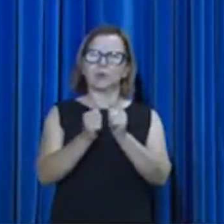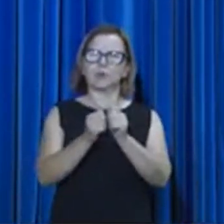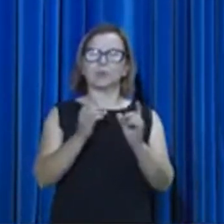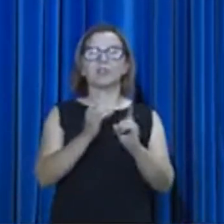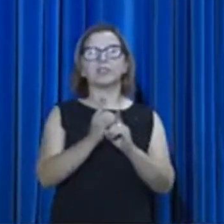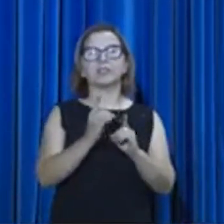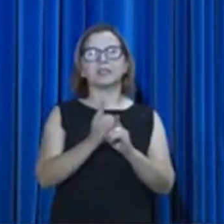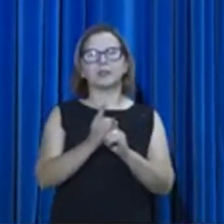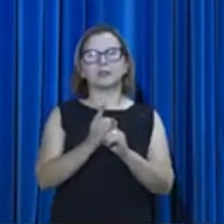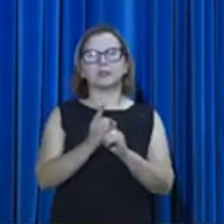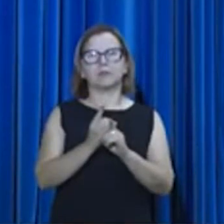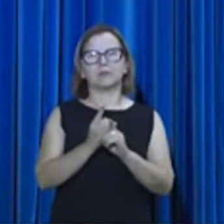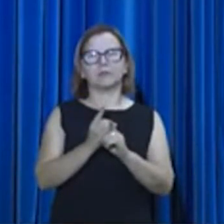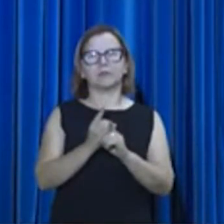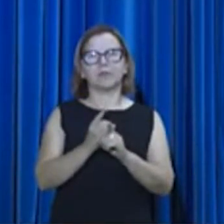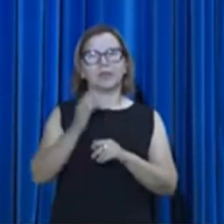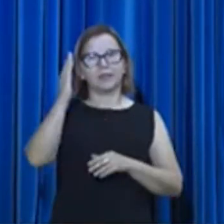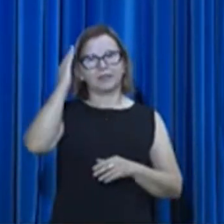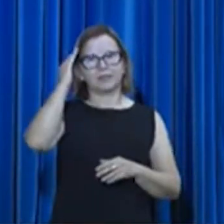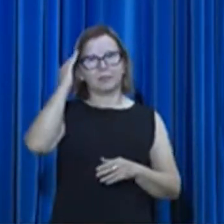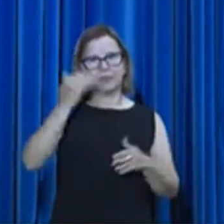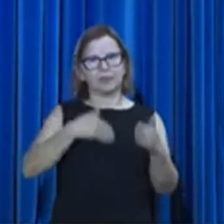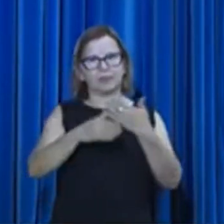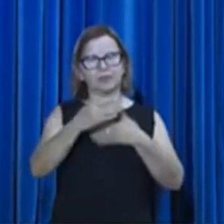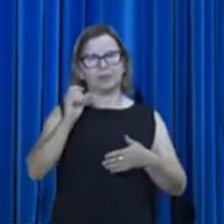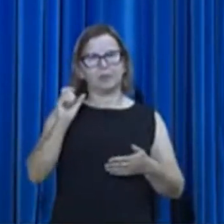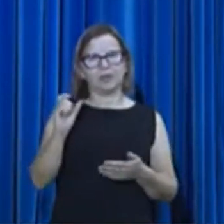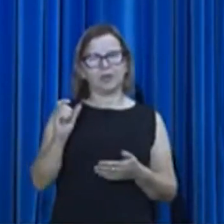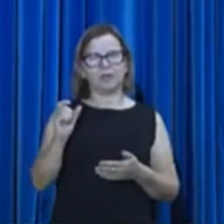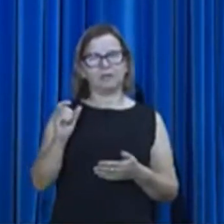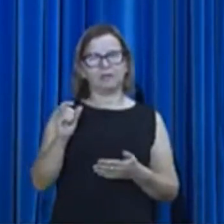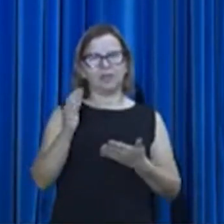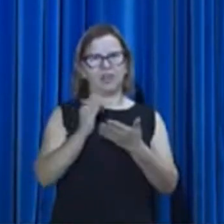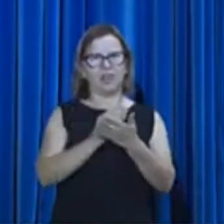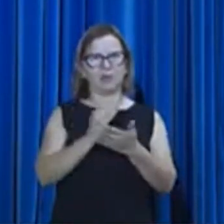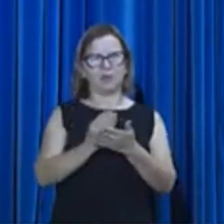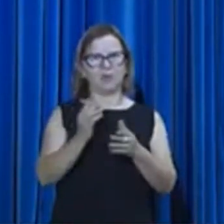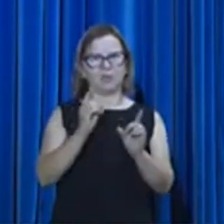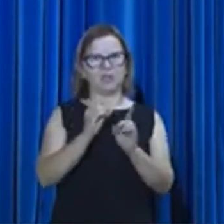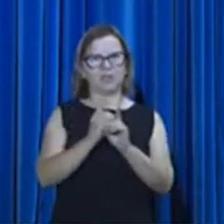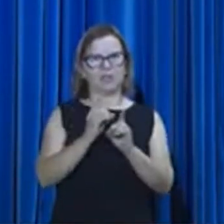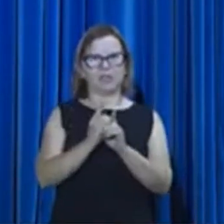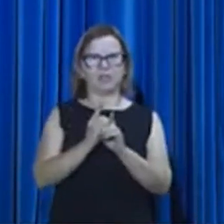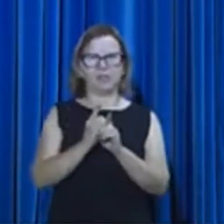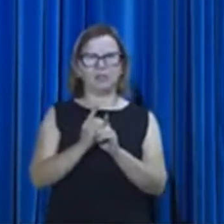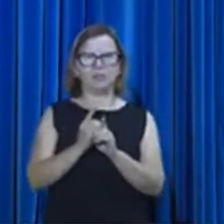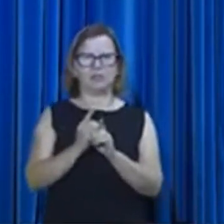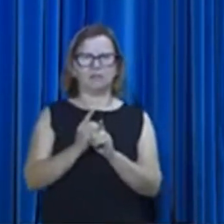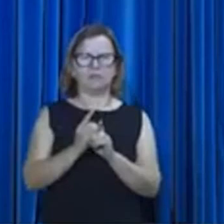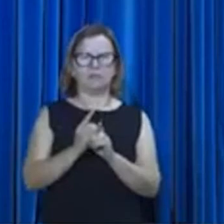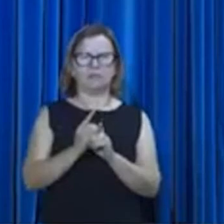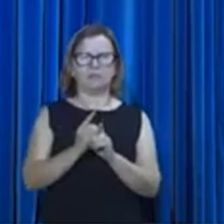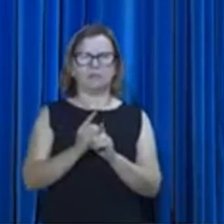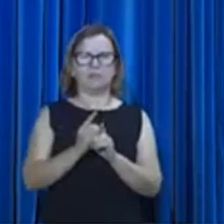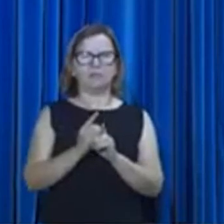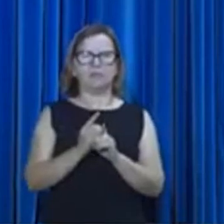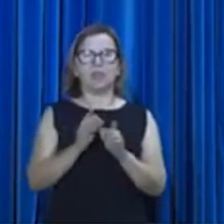E aí nós sabemos pela palavra que alguns discípulos tiveram em 2 ou 3 momentos que a Bíblia